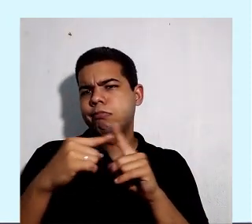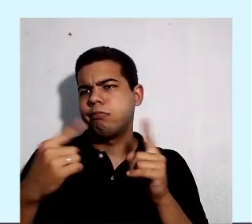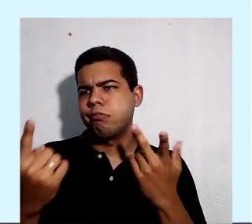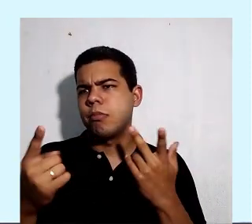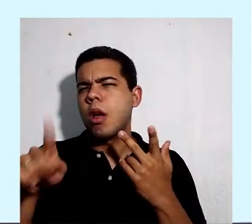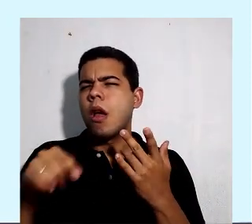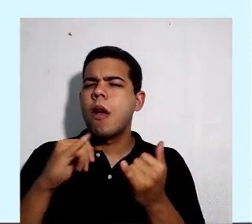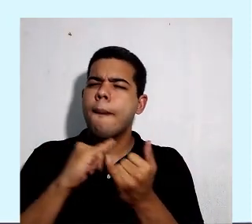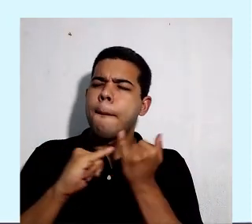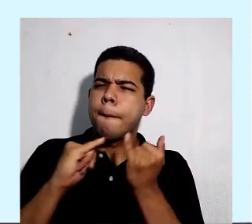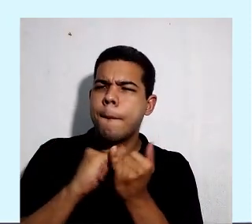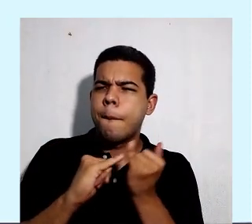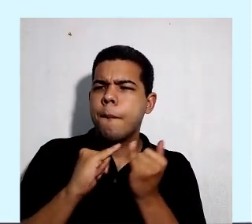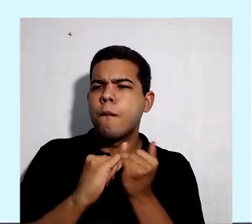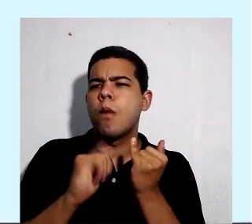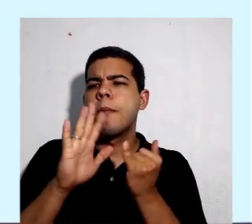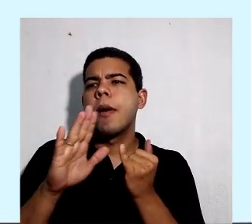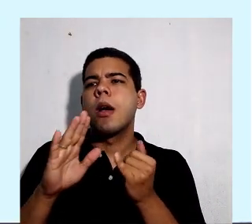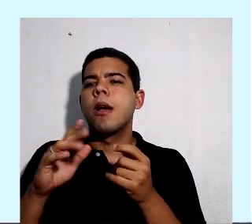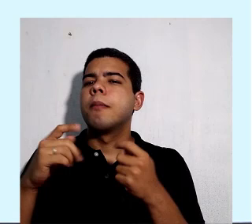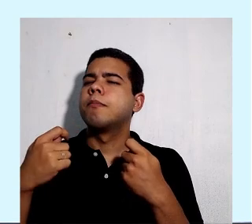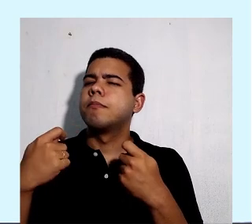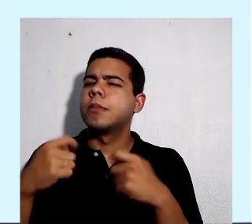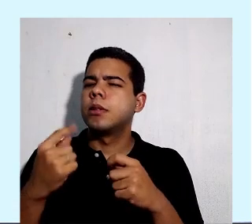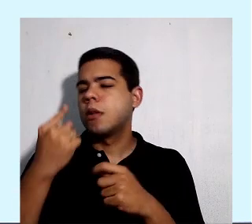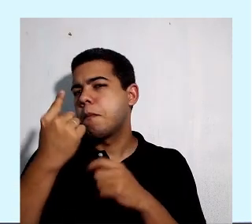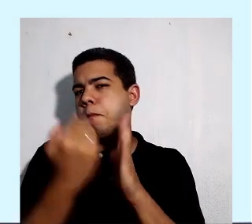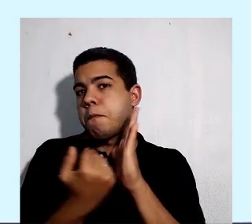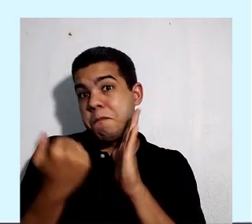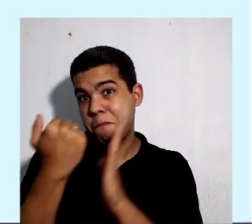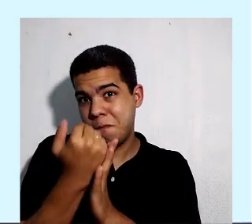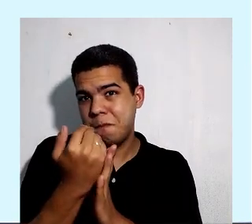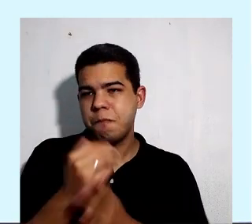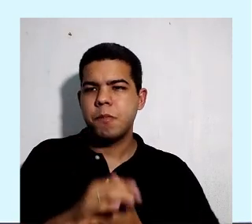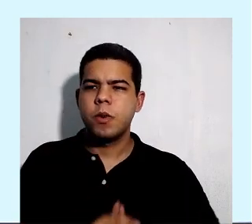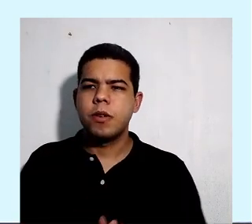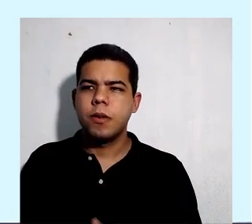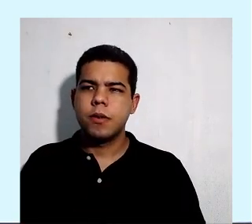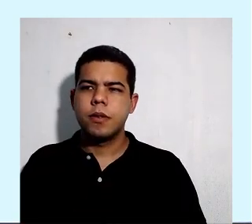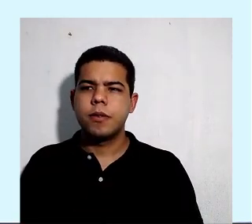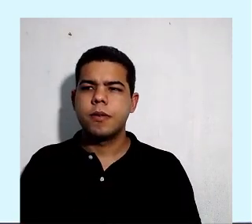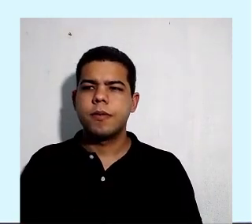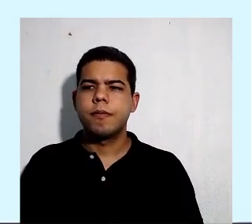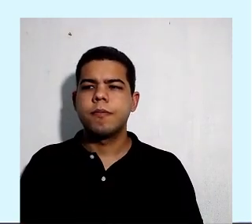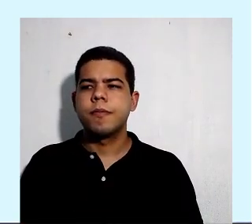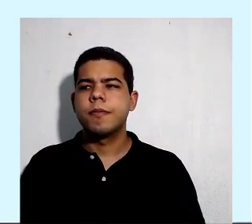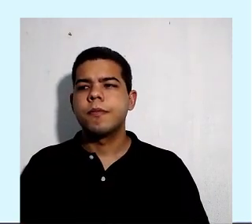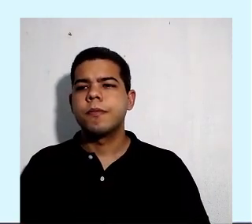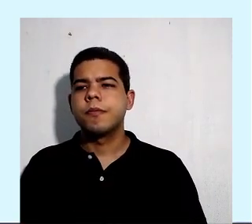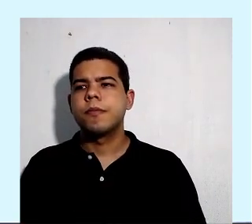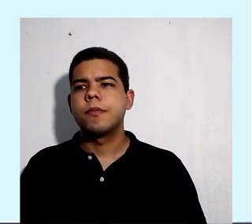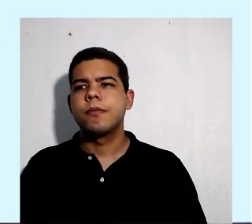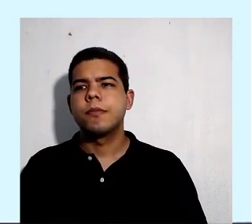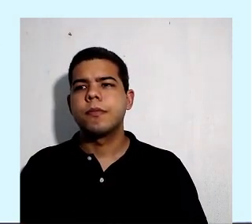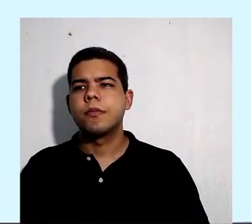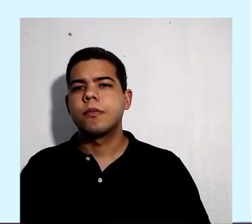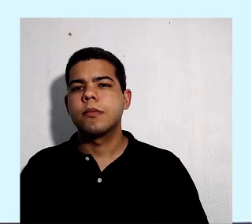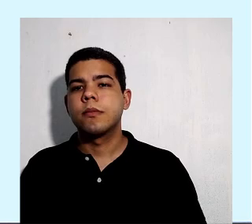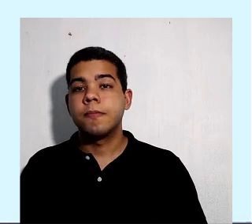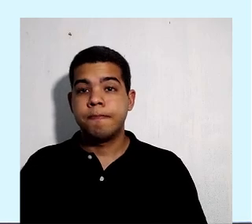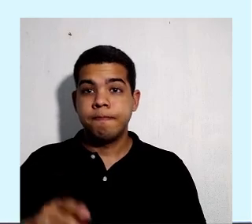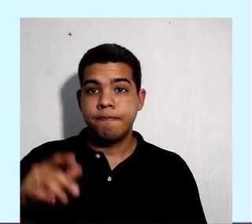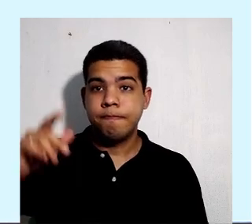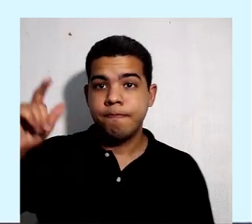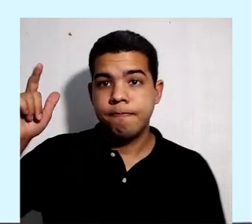é algo semelhante, mas que precisa fazer só mais uma coisinha, tá ok? Então, preste bem atenção aí.